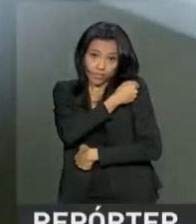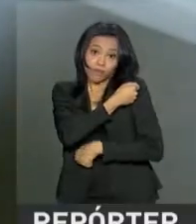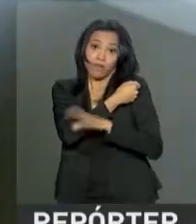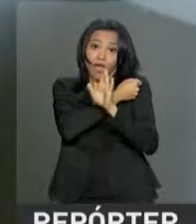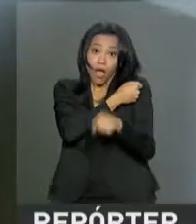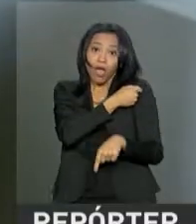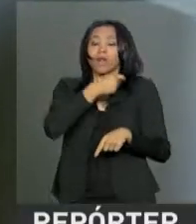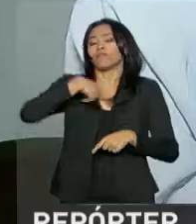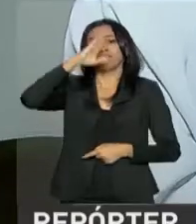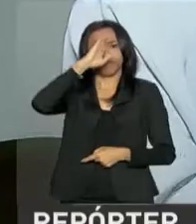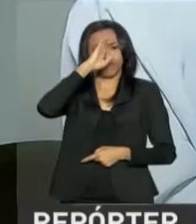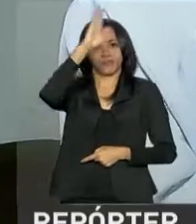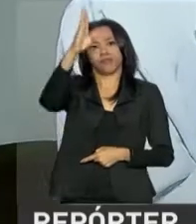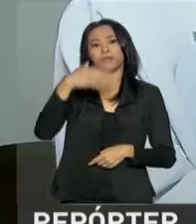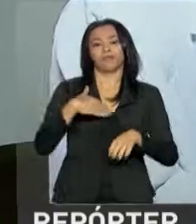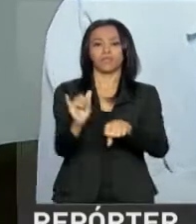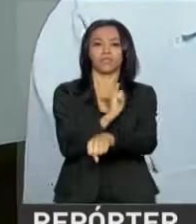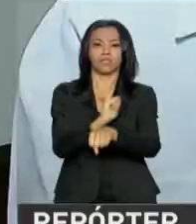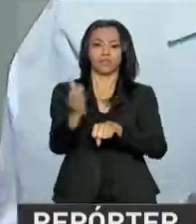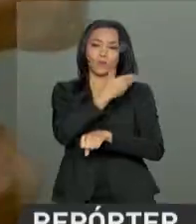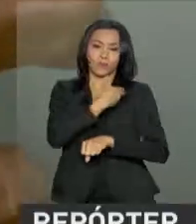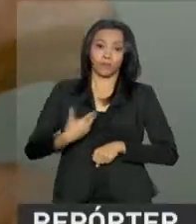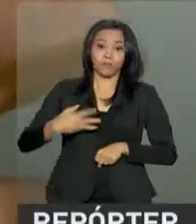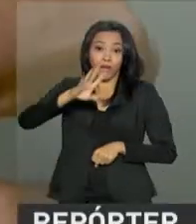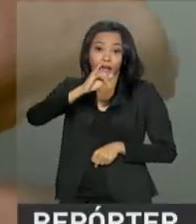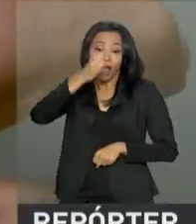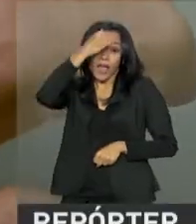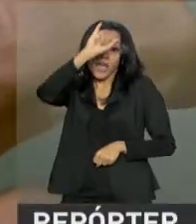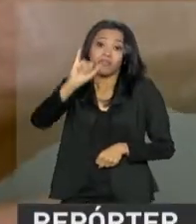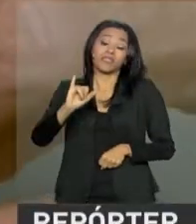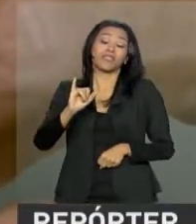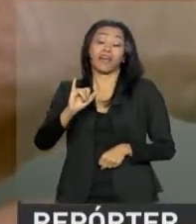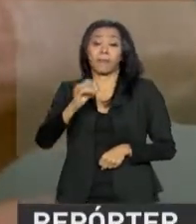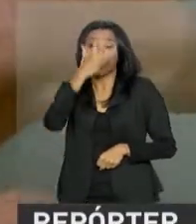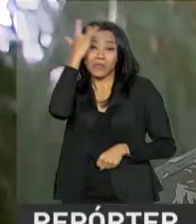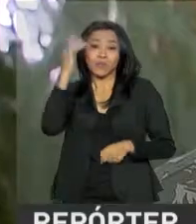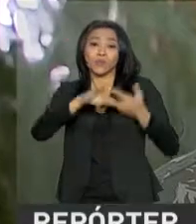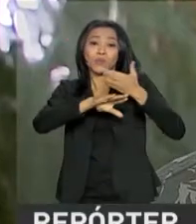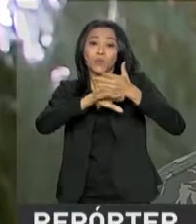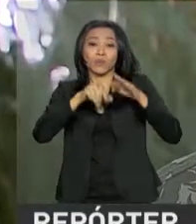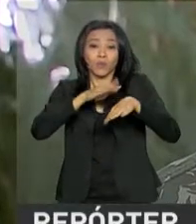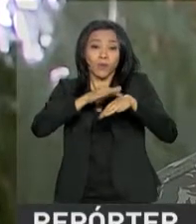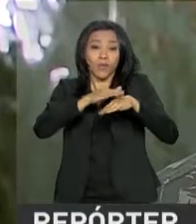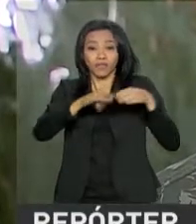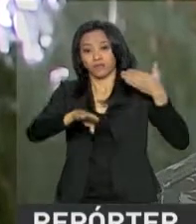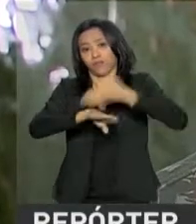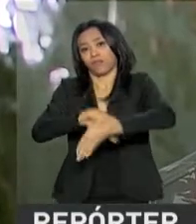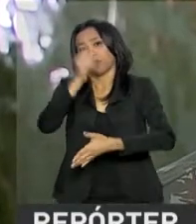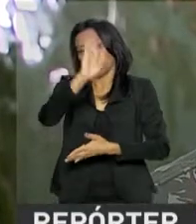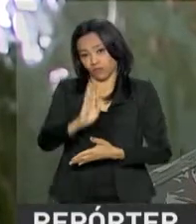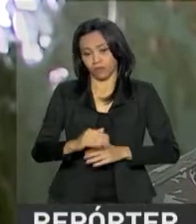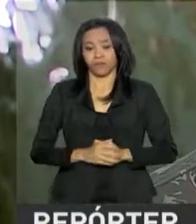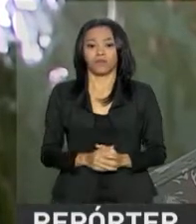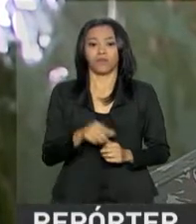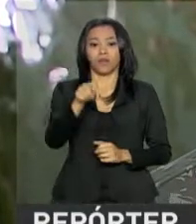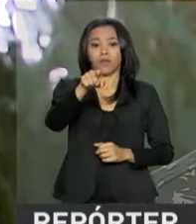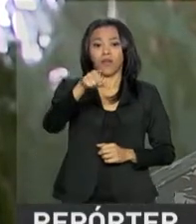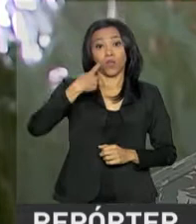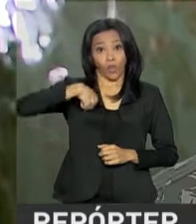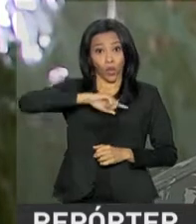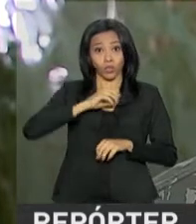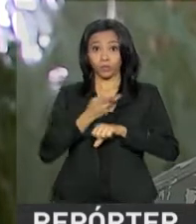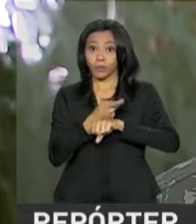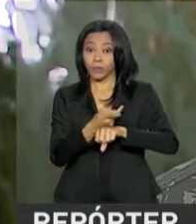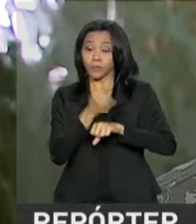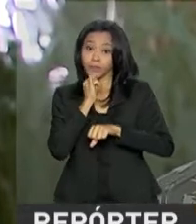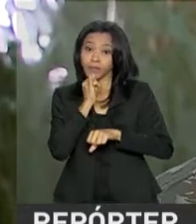principais recursos do governo para evitar a entrada de imigrantes doentes no brasil nós procuramos evitar que